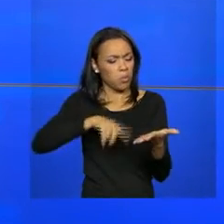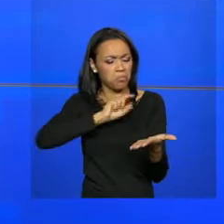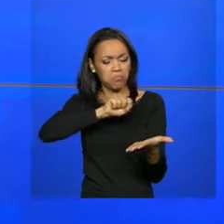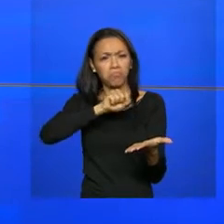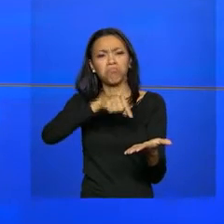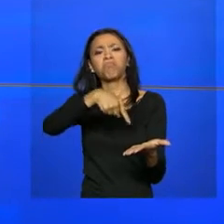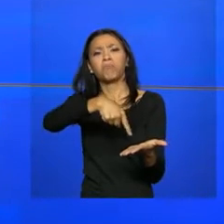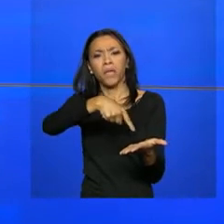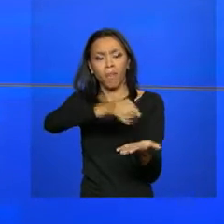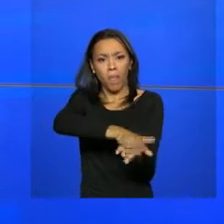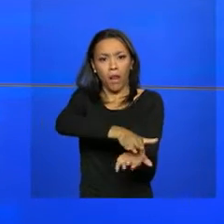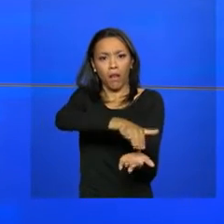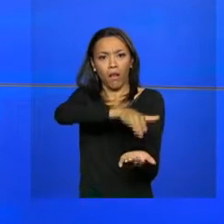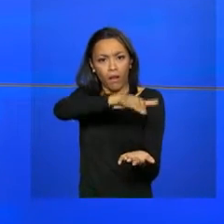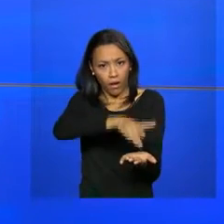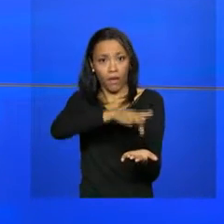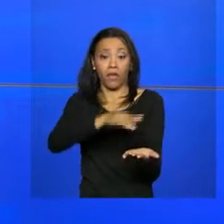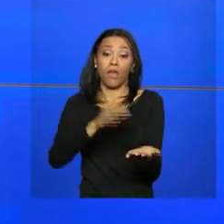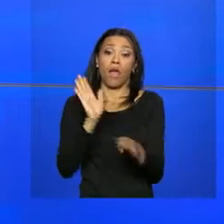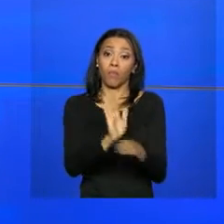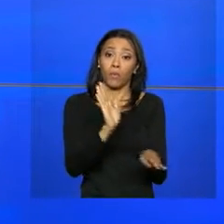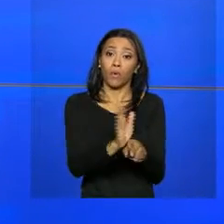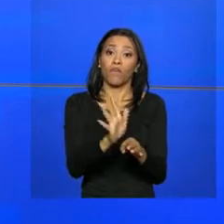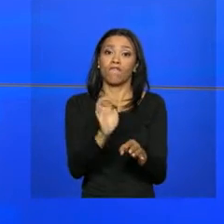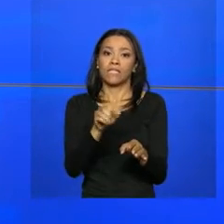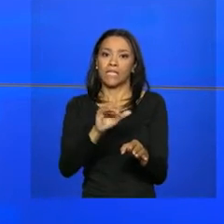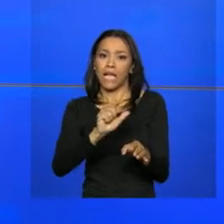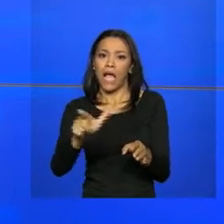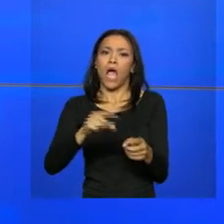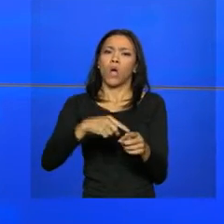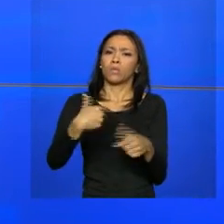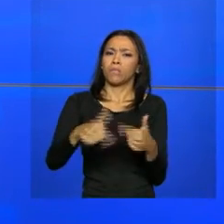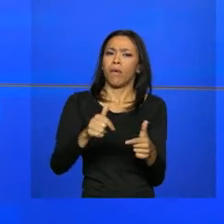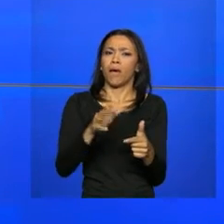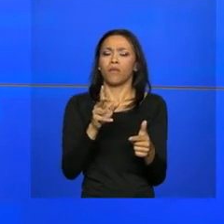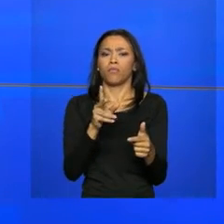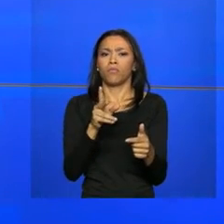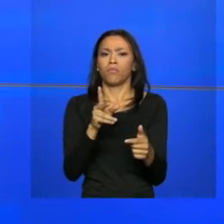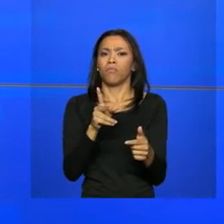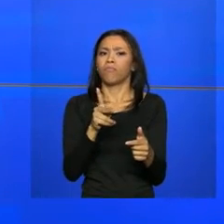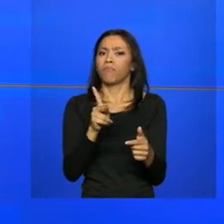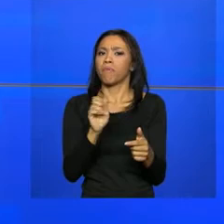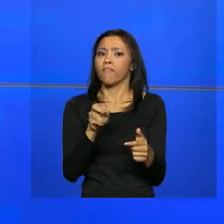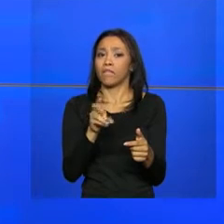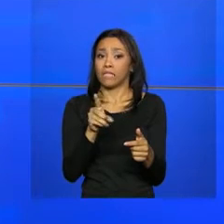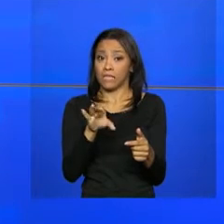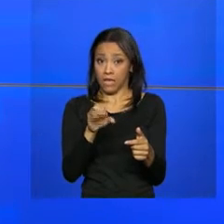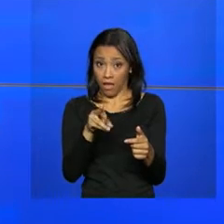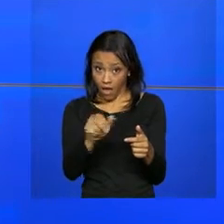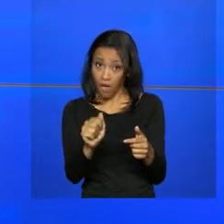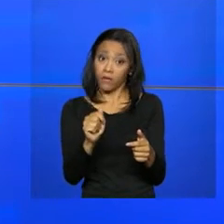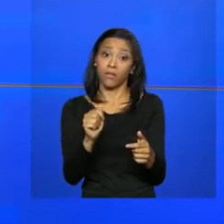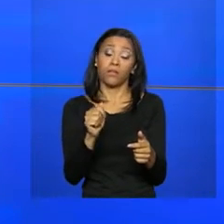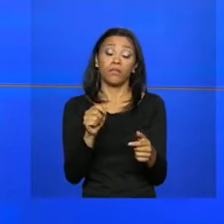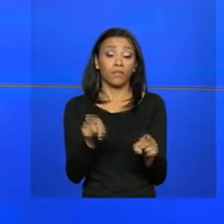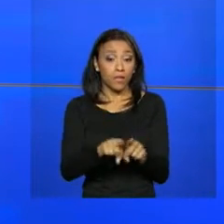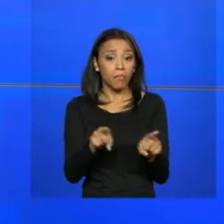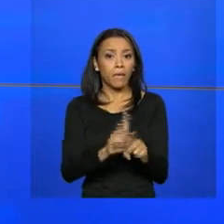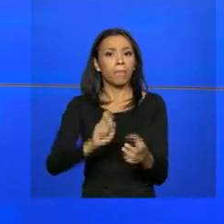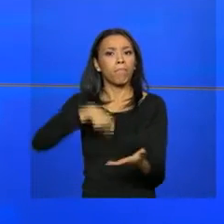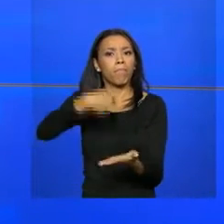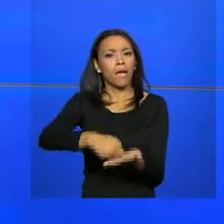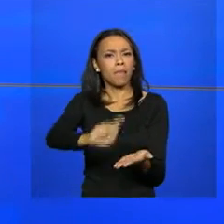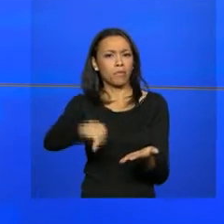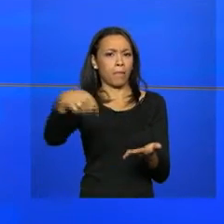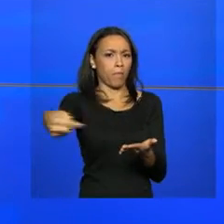em uma única guia as contribuições fiscais trabalhistas e previdenciárias previdenciárias dos trabalhadores domésticos pagamentos